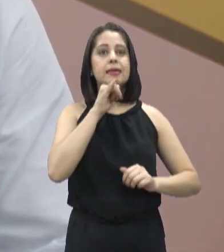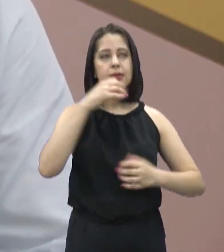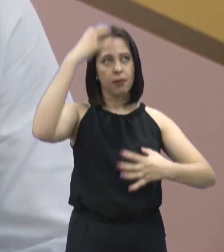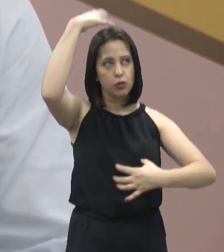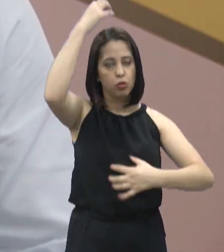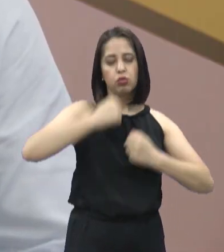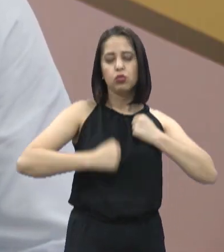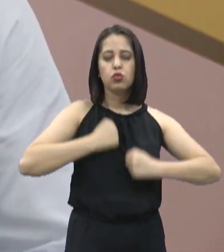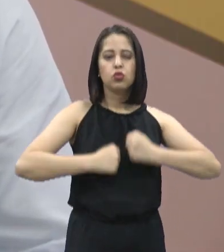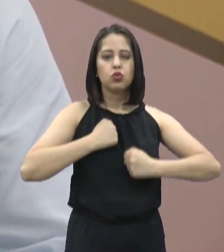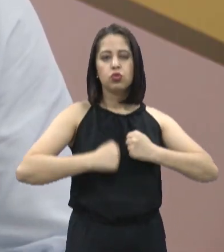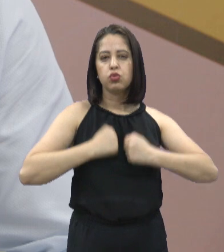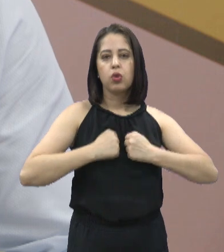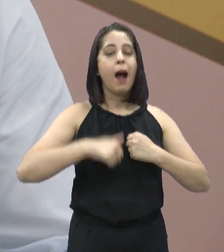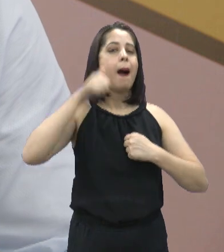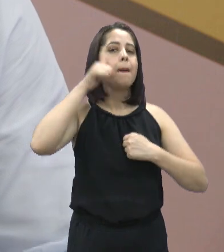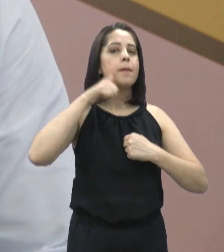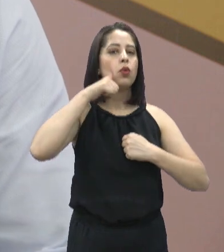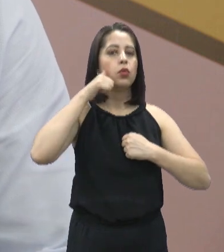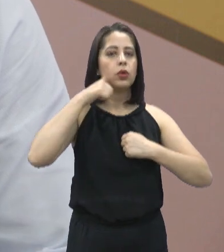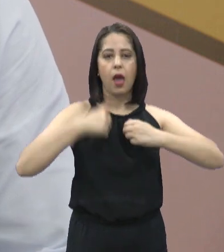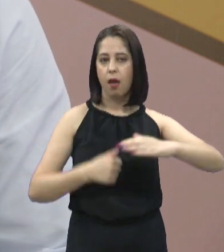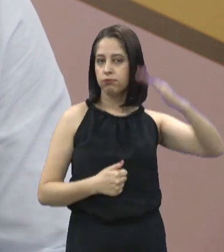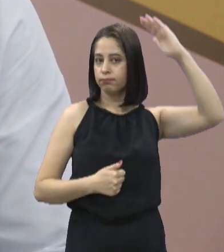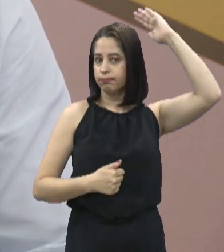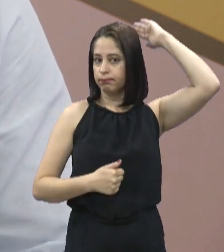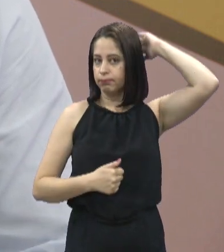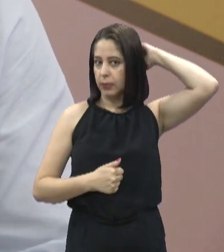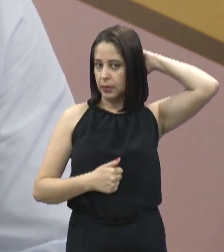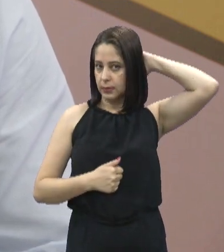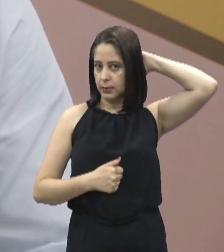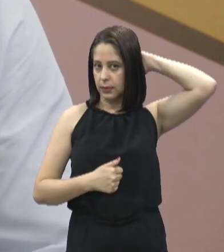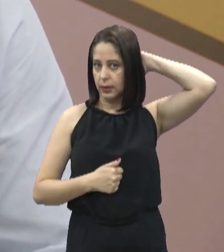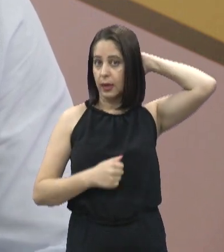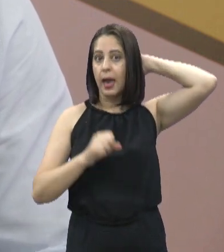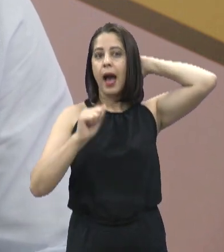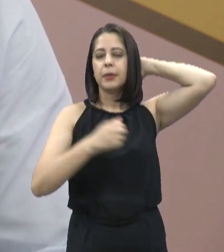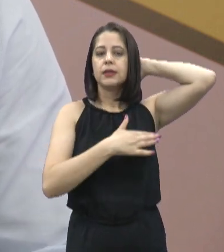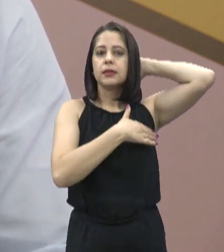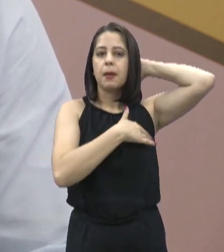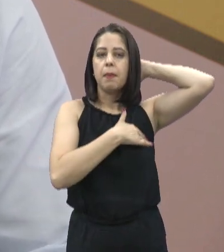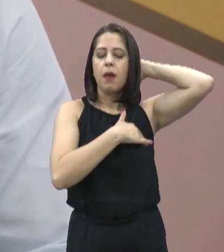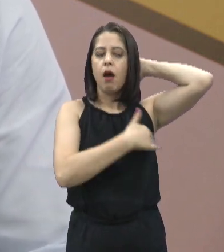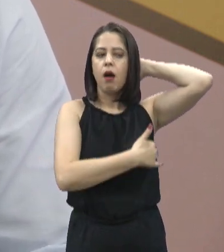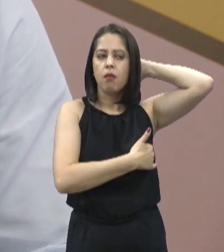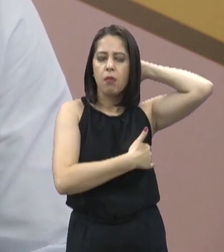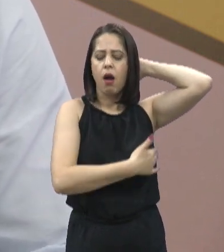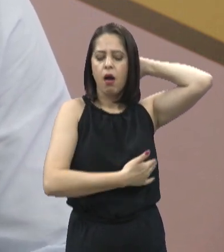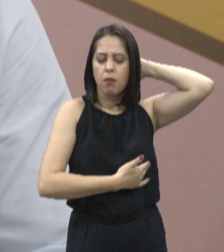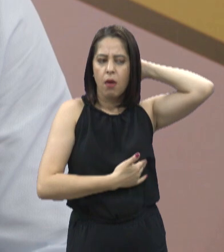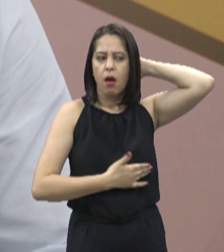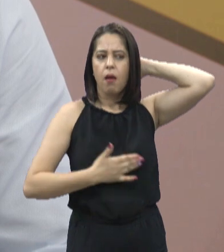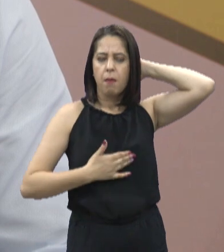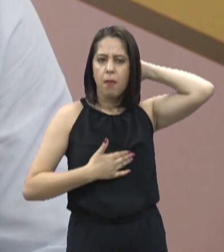que a mulher ela coloca as mãos no próprio seio, então ela vai conhecer todas as diferenças e nisso ela